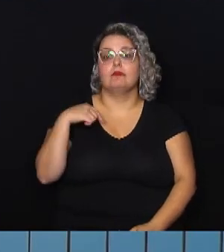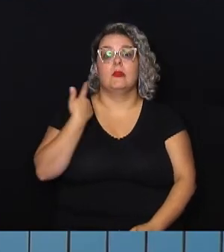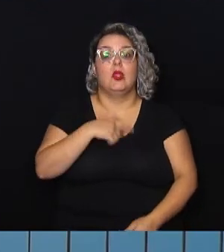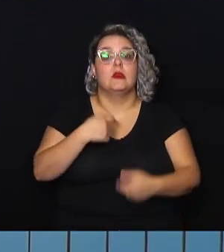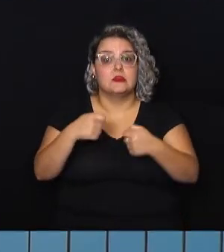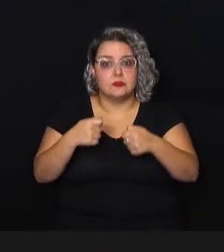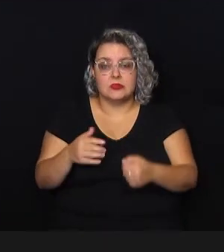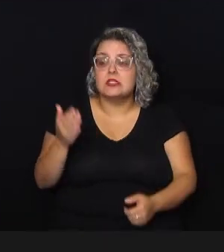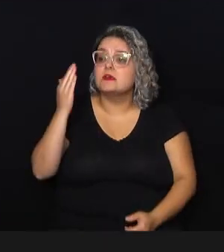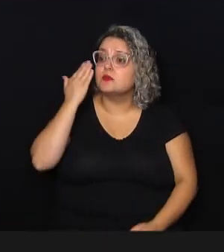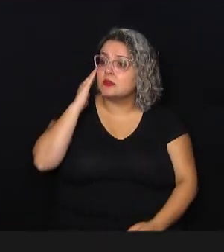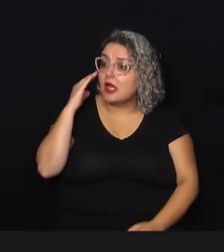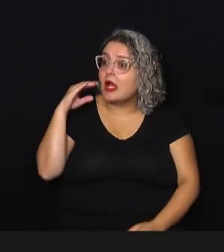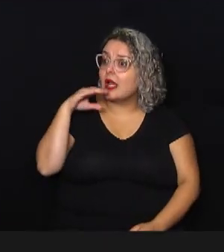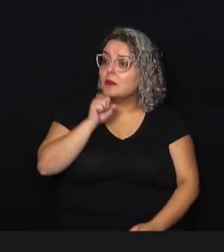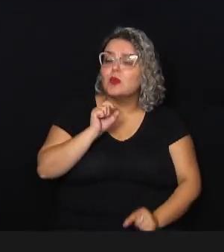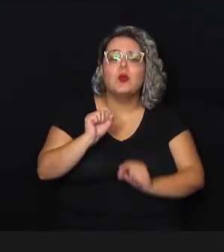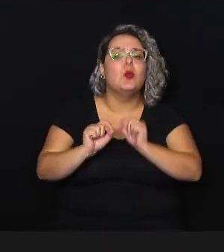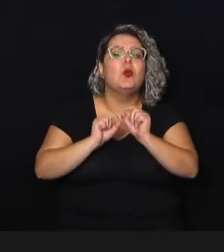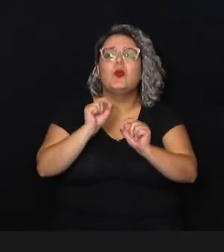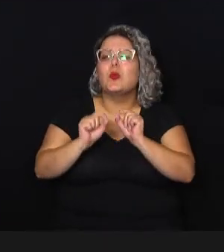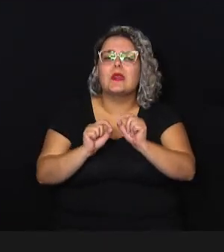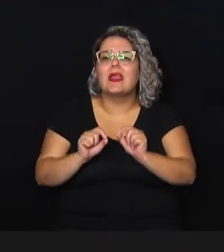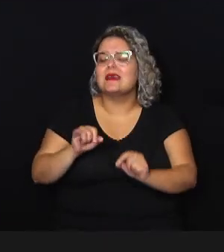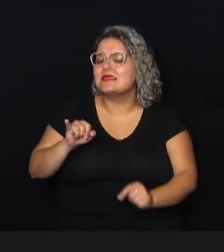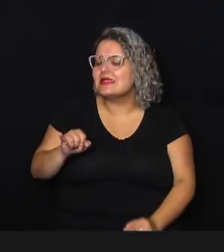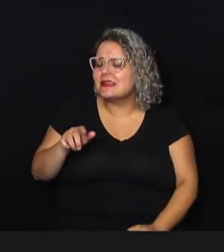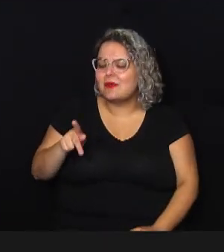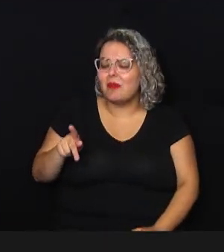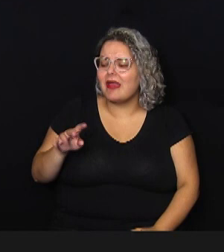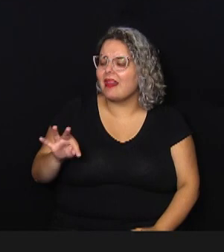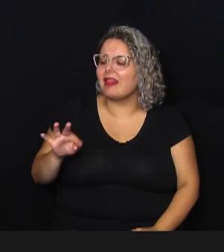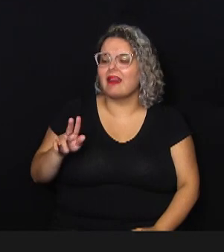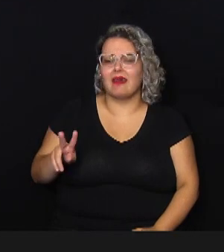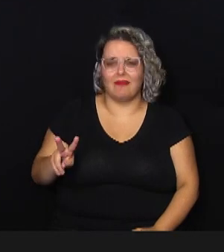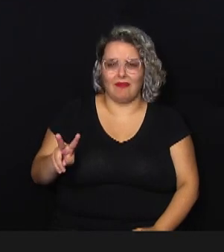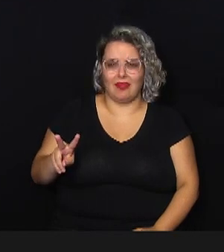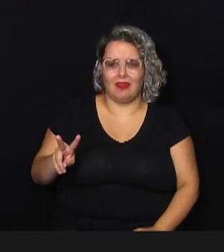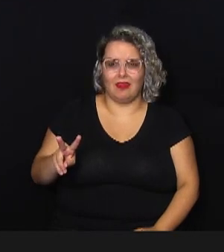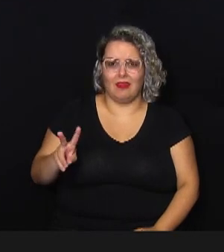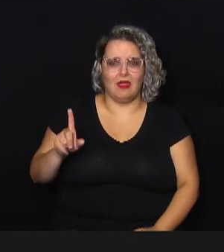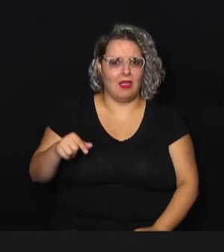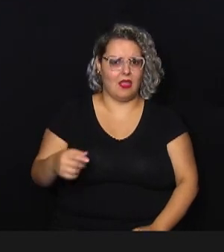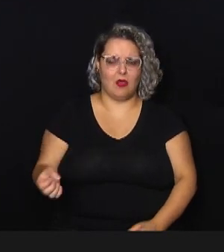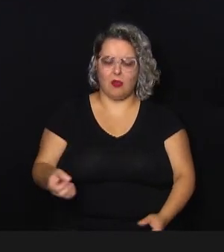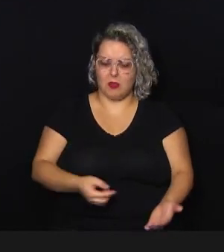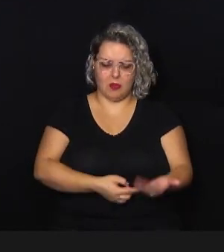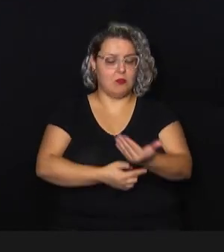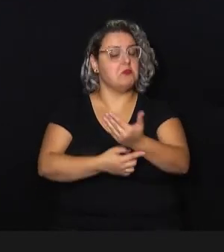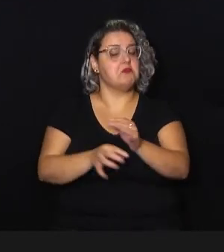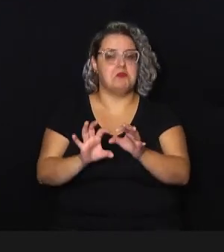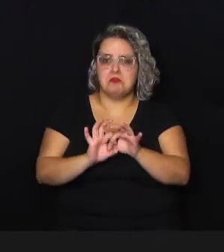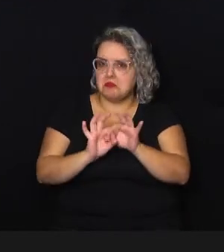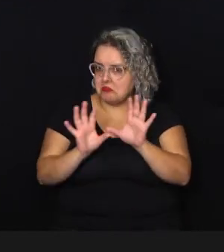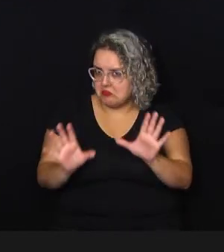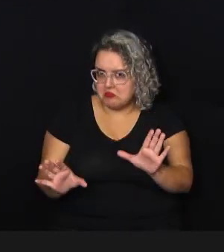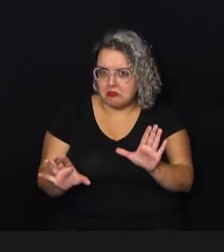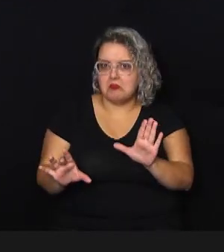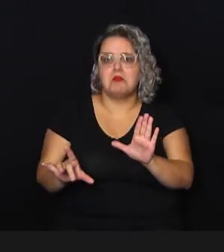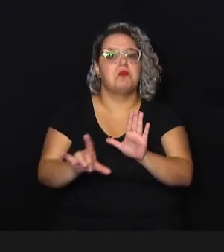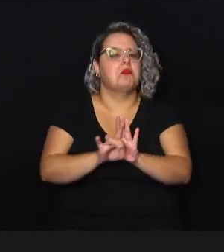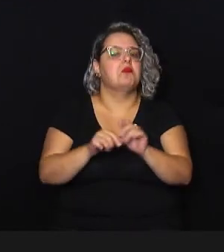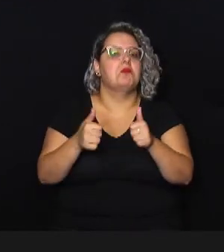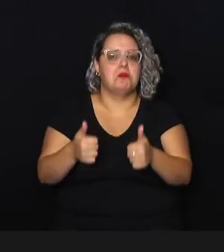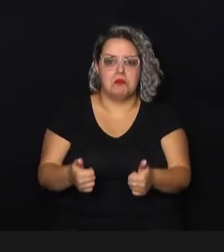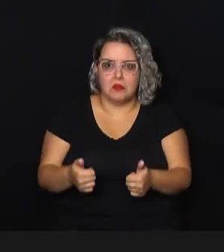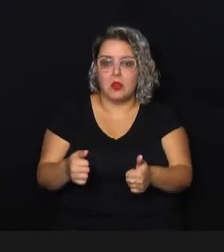entender rapidamente o que seria esse IPTV, que é uma tecnologia absolutamente ilícita, né, e utilizada em